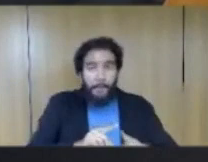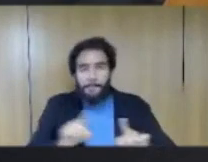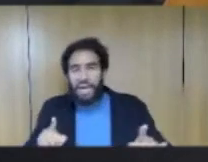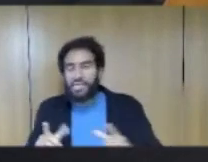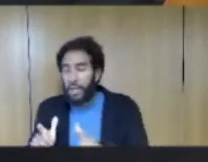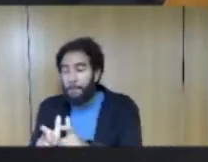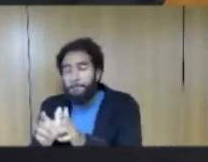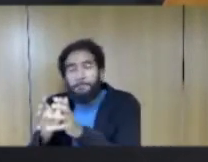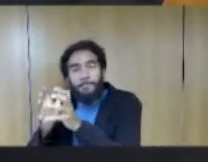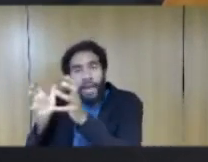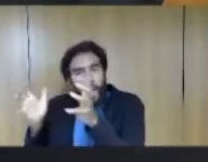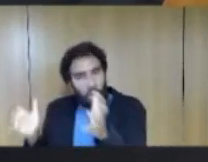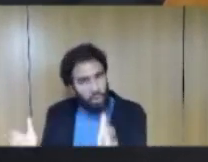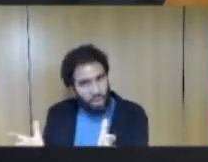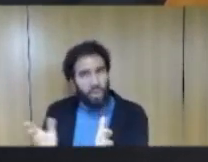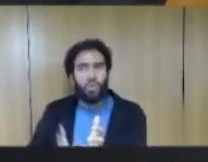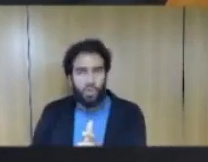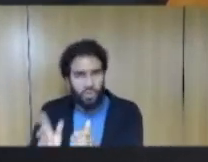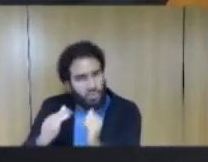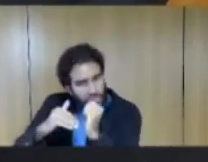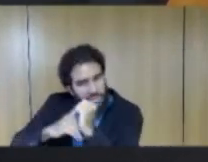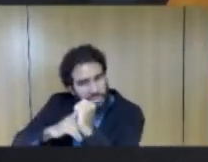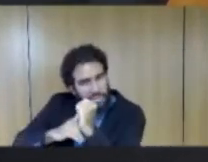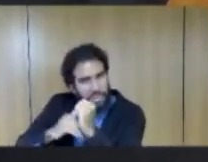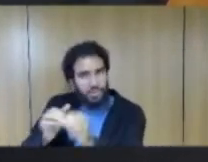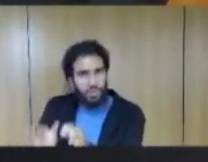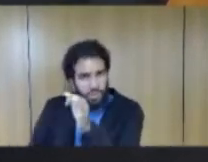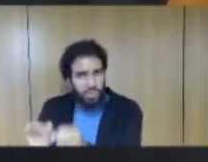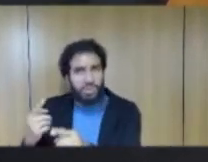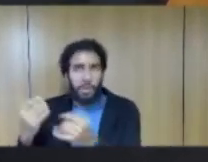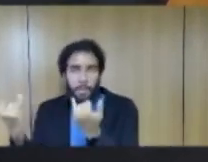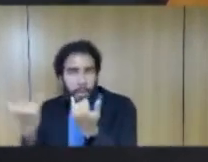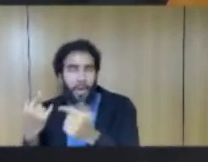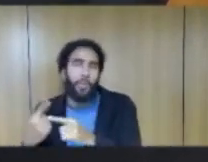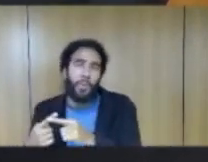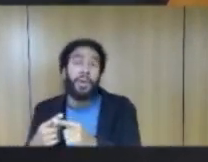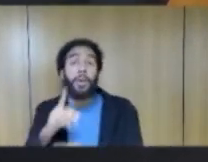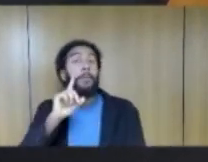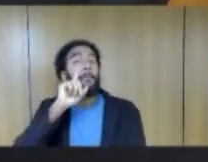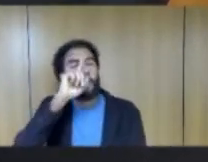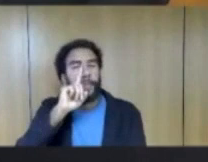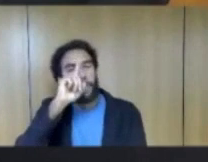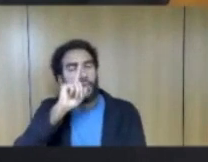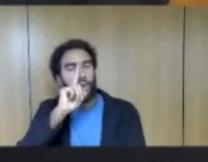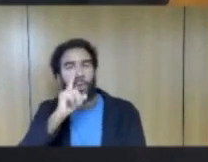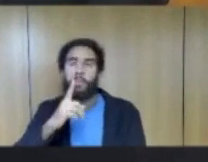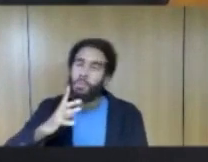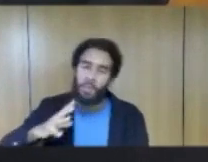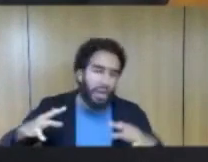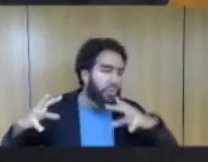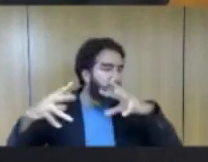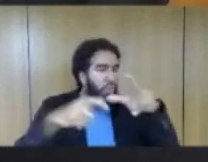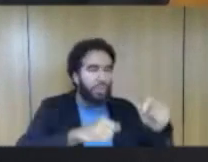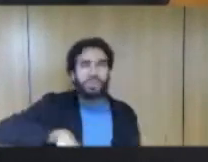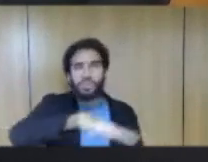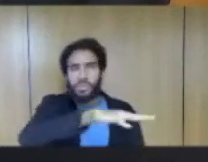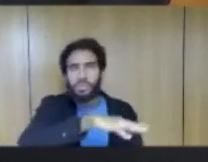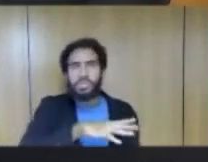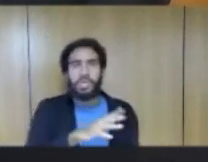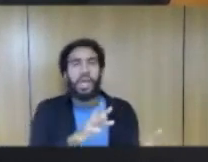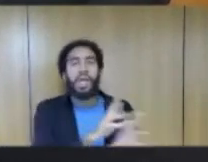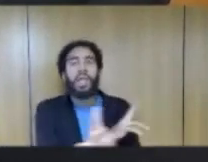conclusão dessas operações exatamente pela pelo risco para todos agentes públicos